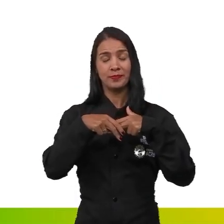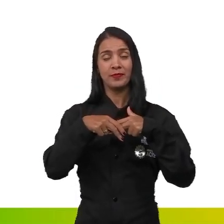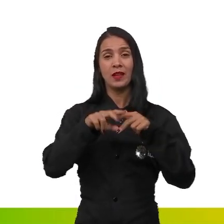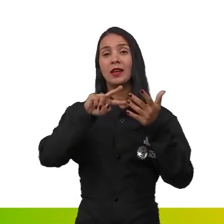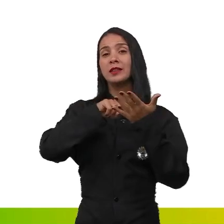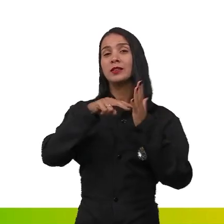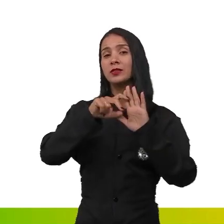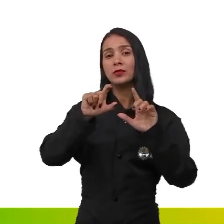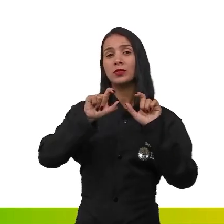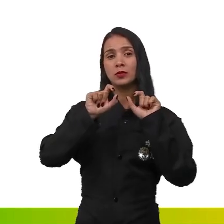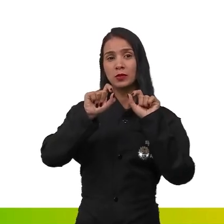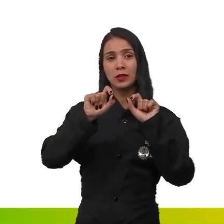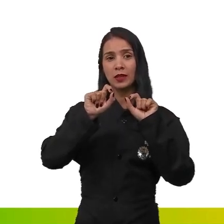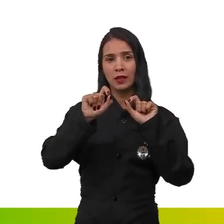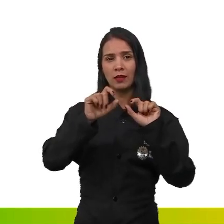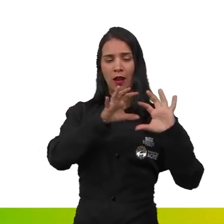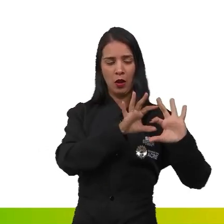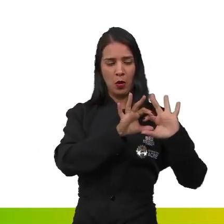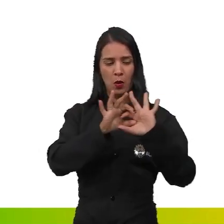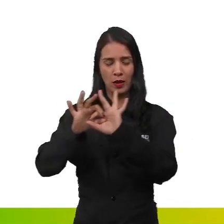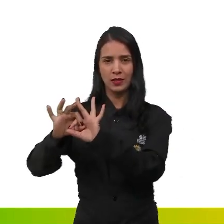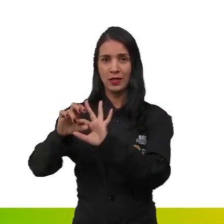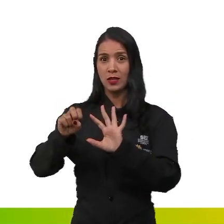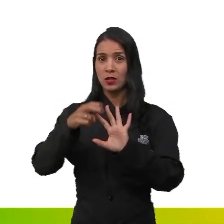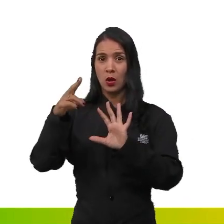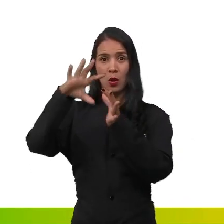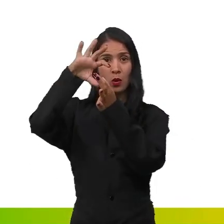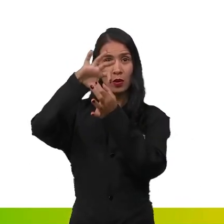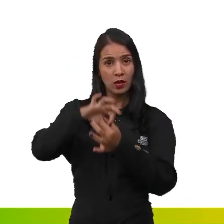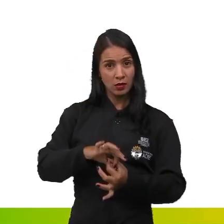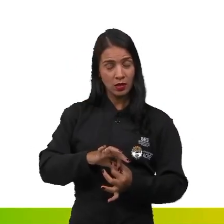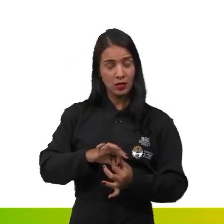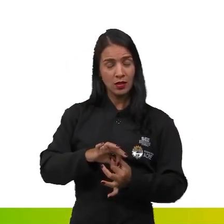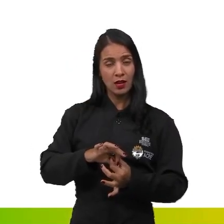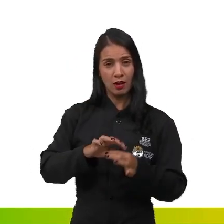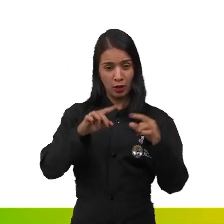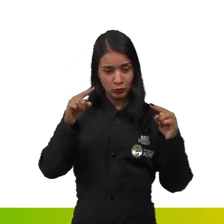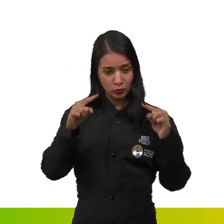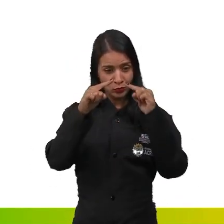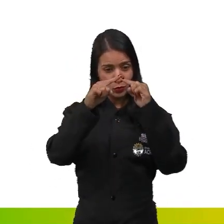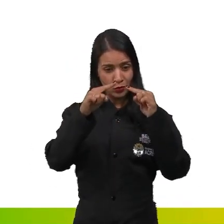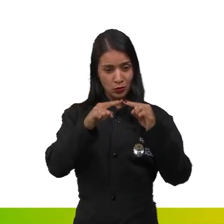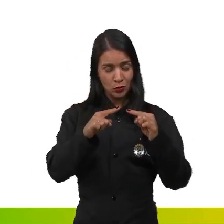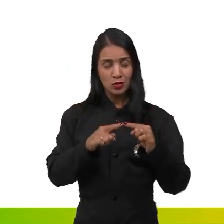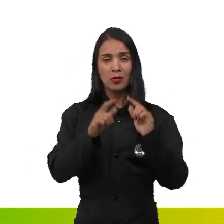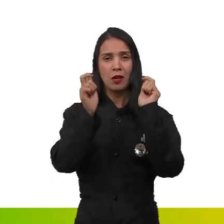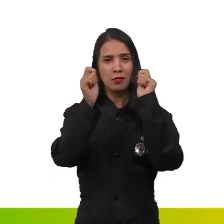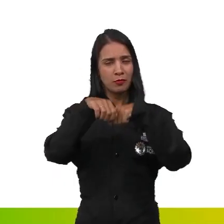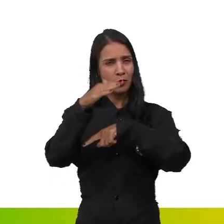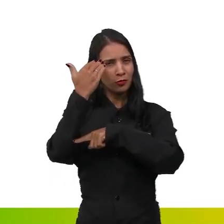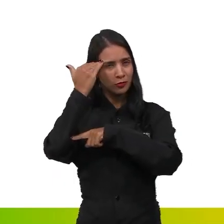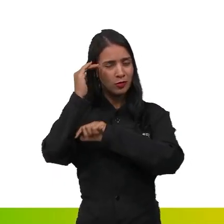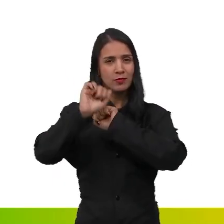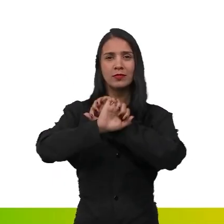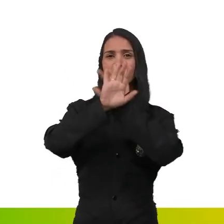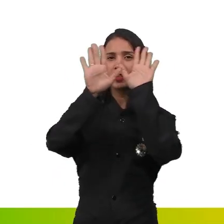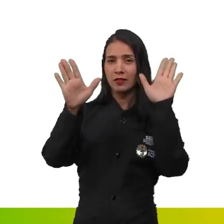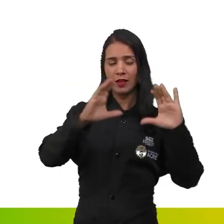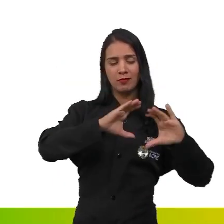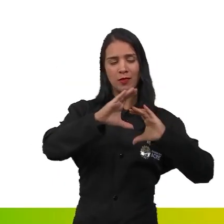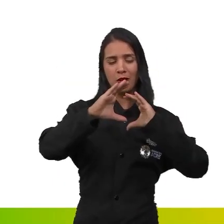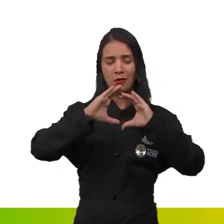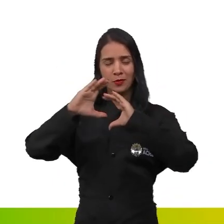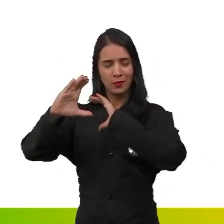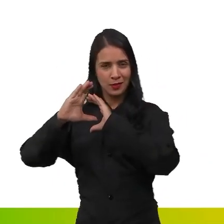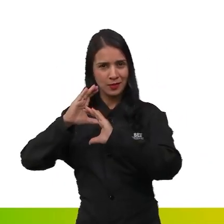por ela pode haver compreensão, tá? Uma vez que apenas por ela pode haver compreensão no ato comunicativo.